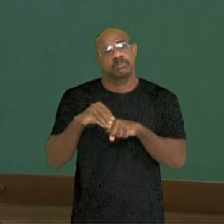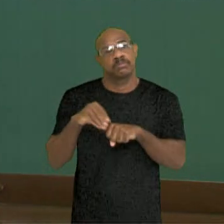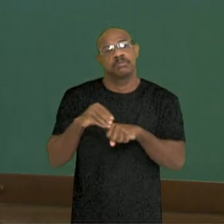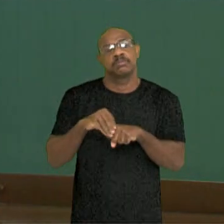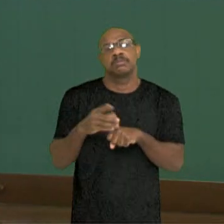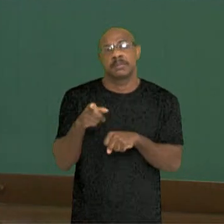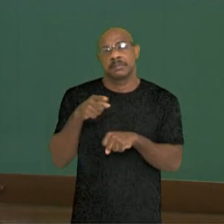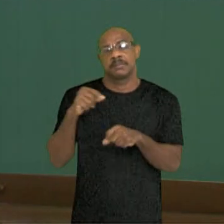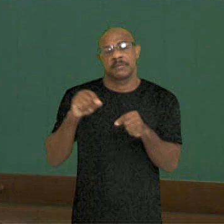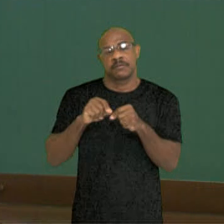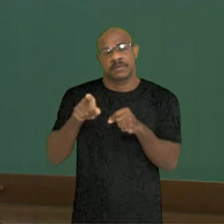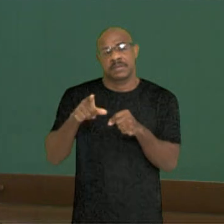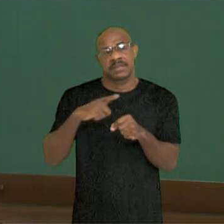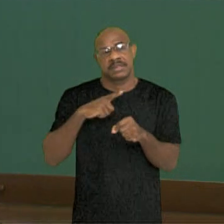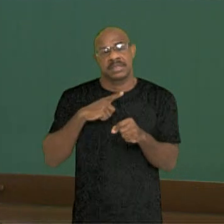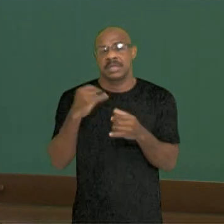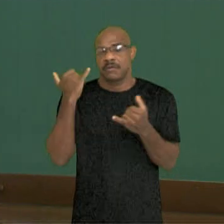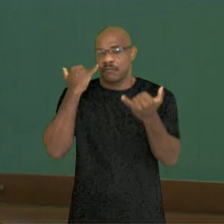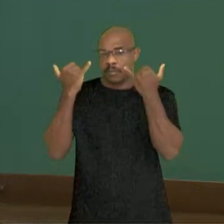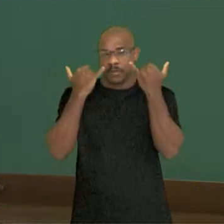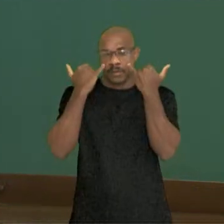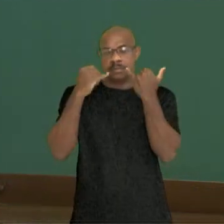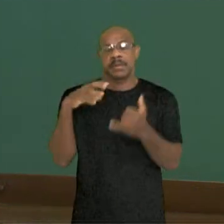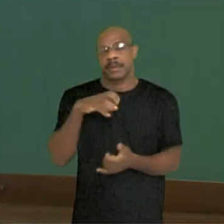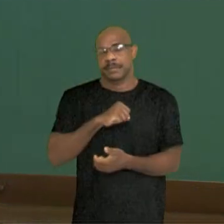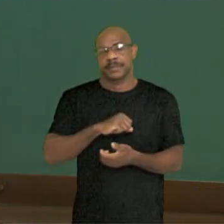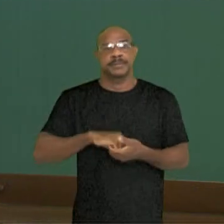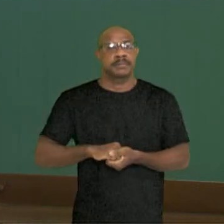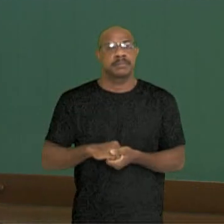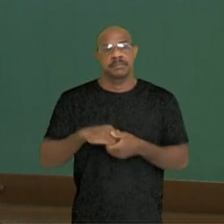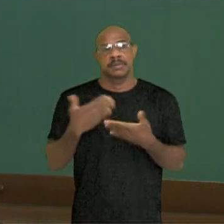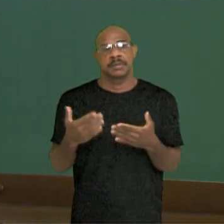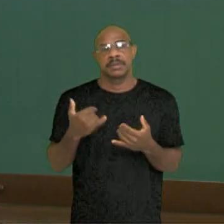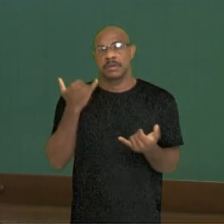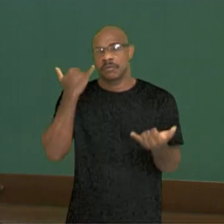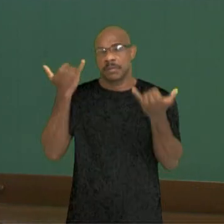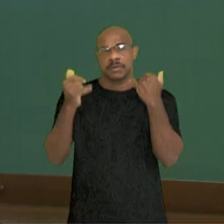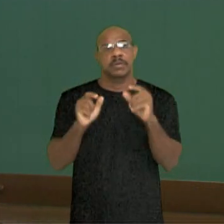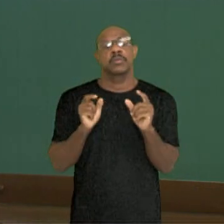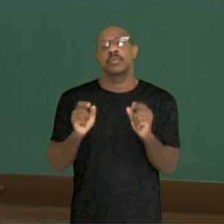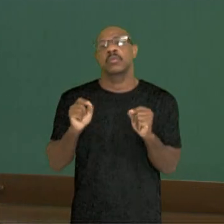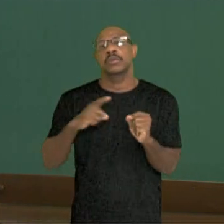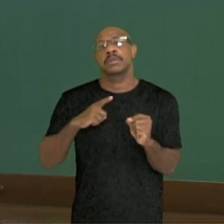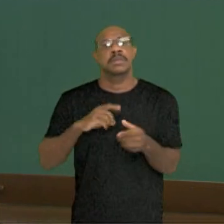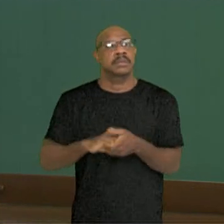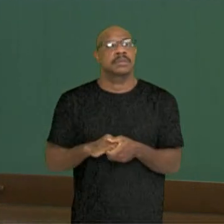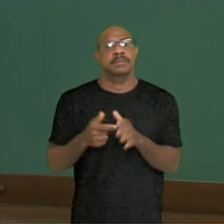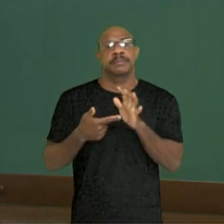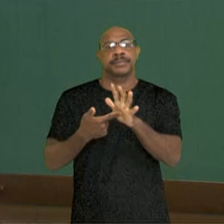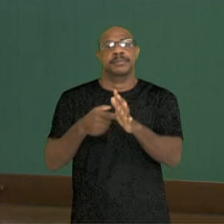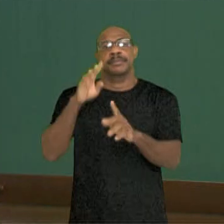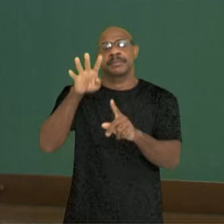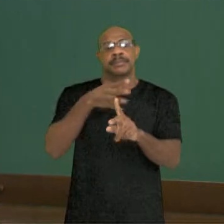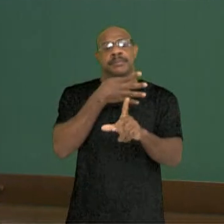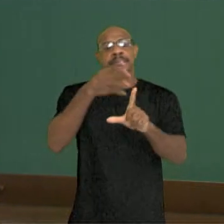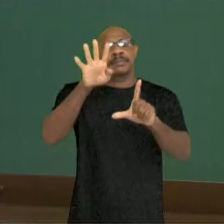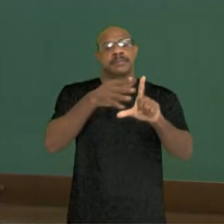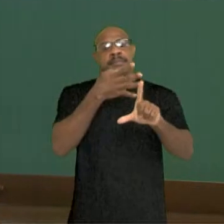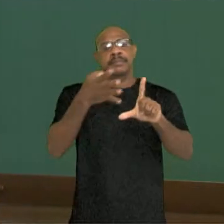conhecimento para você ter essa informação mais rápido. E essa informação ela está dada aqui na tabela